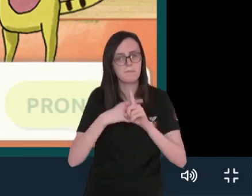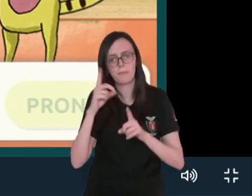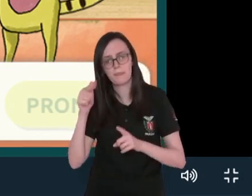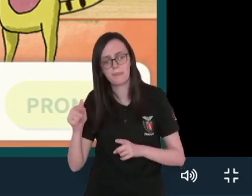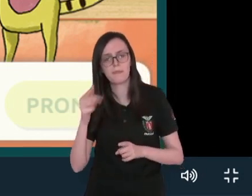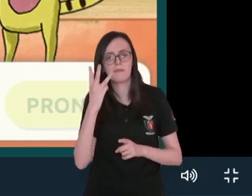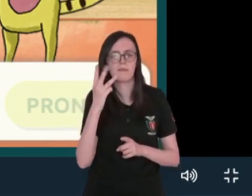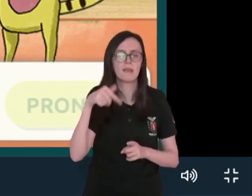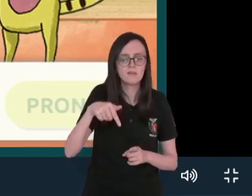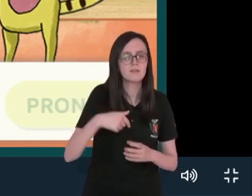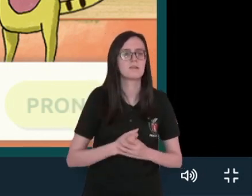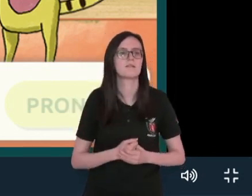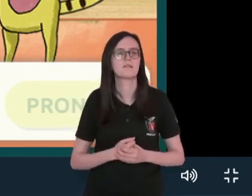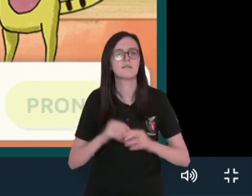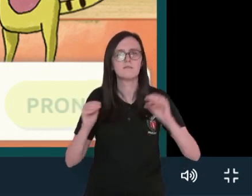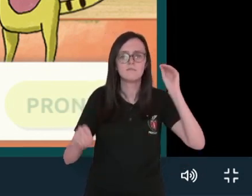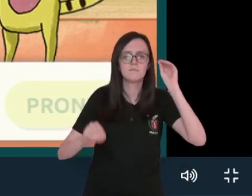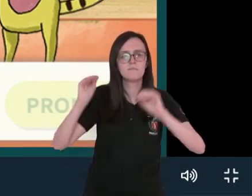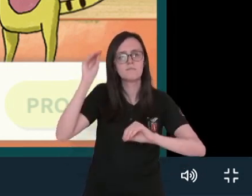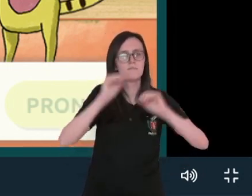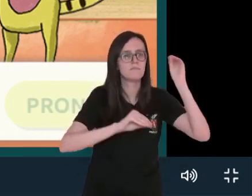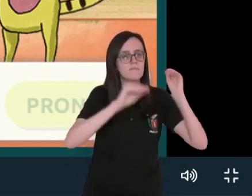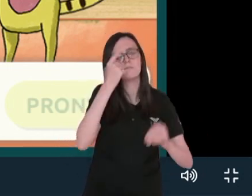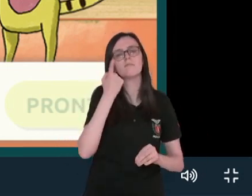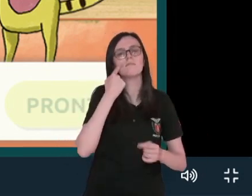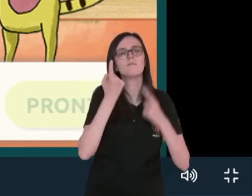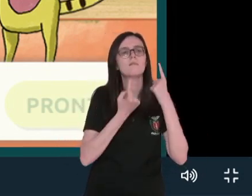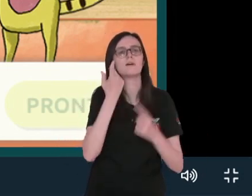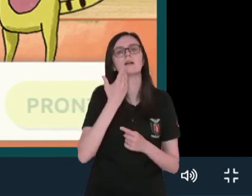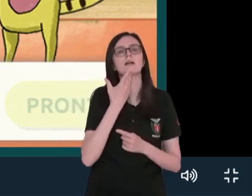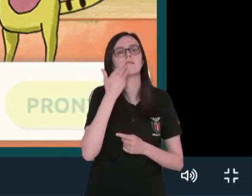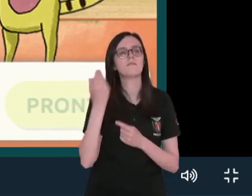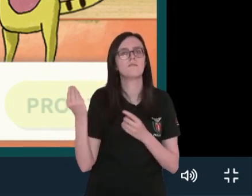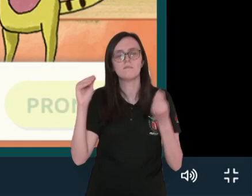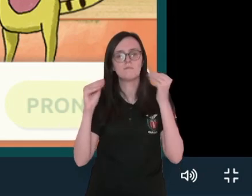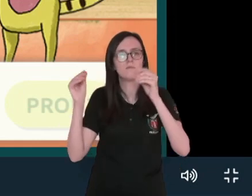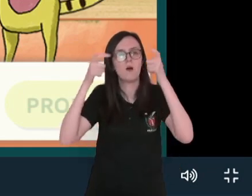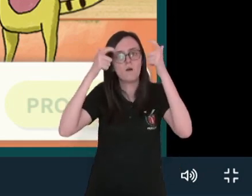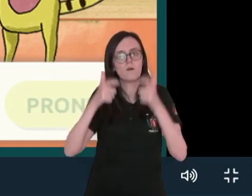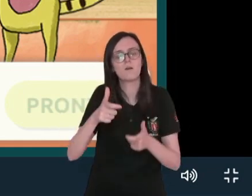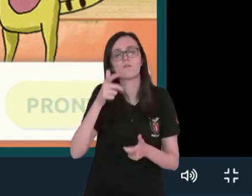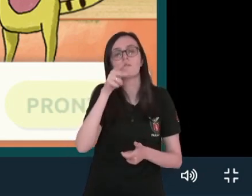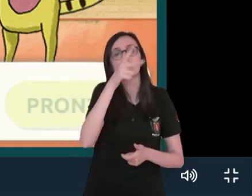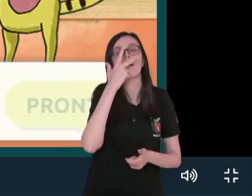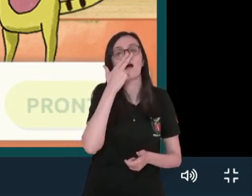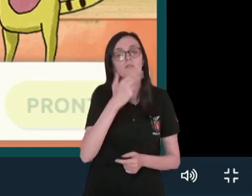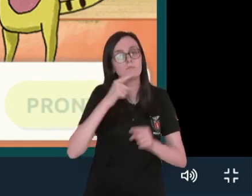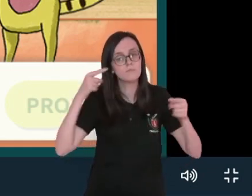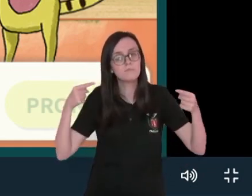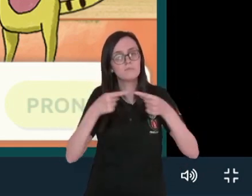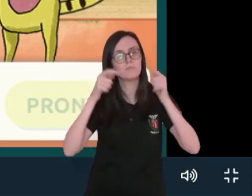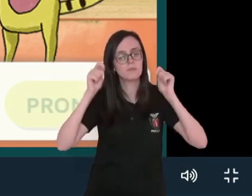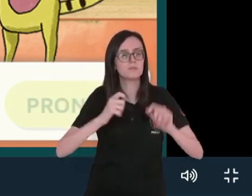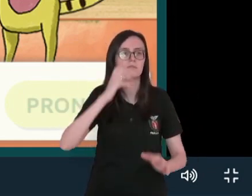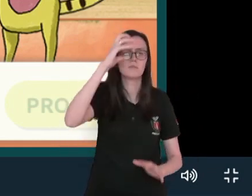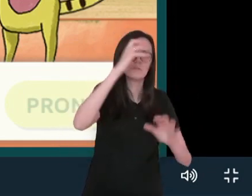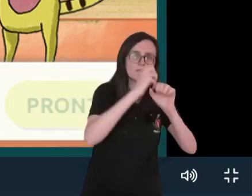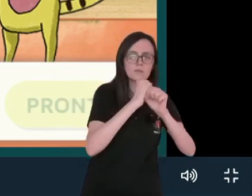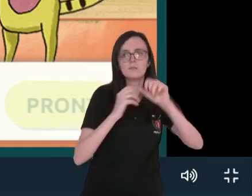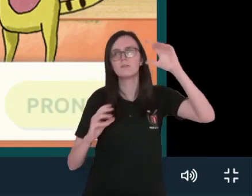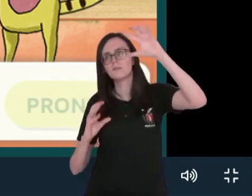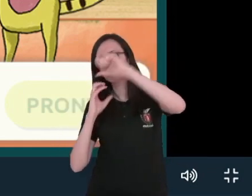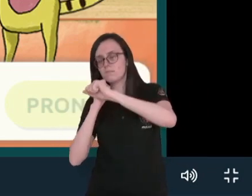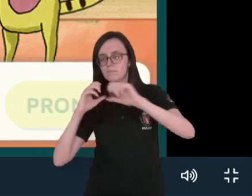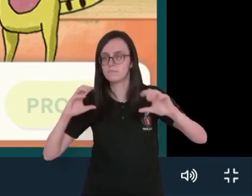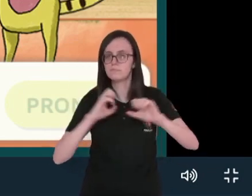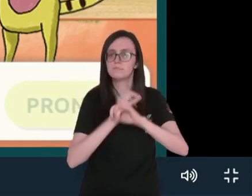17 vai dar 37, aí você vai organizando, vai colocando, né, no local que você acha que pode dar certo, e vai, lógico,